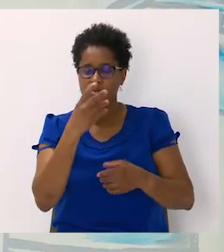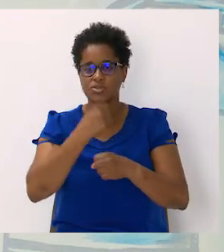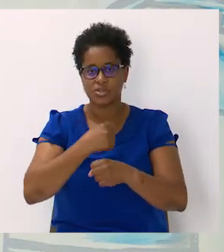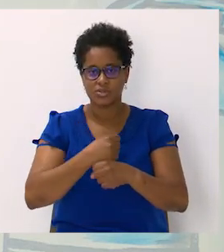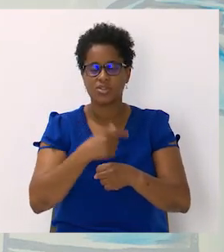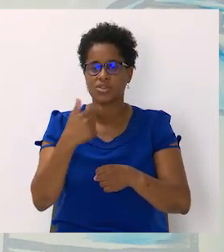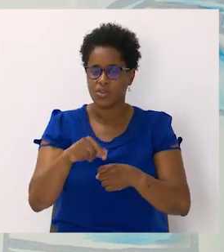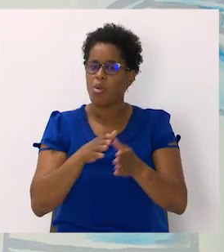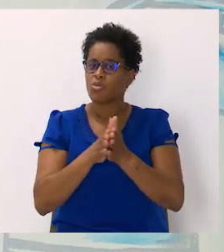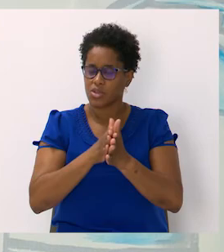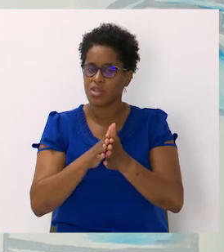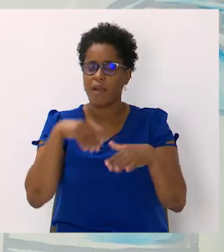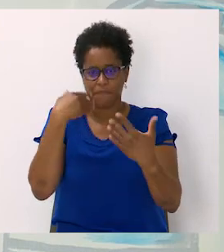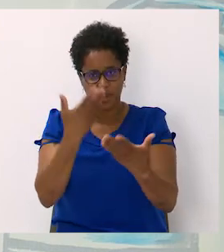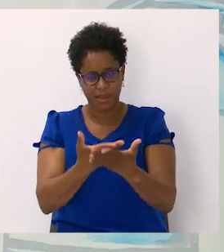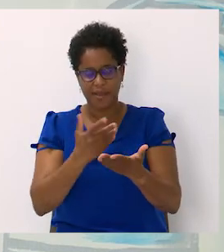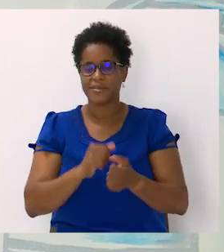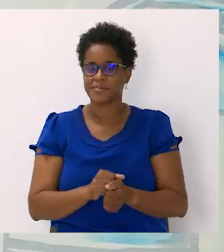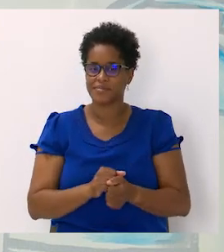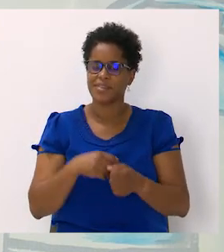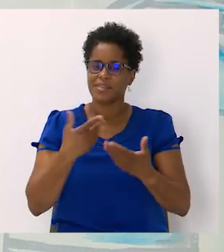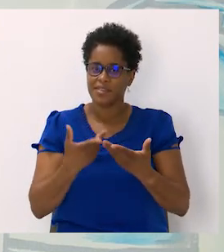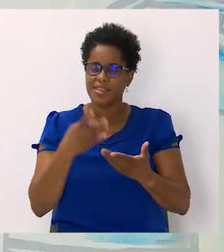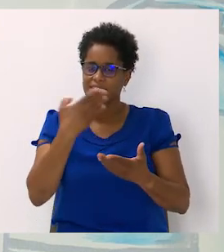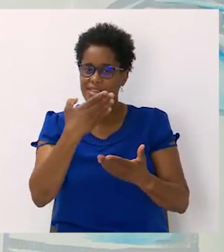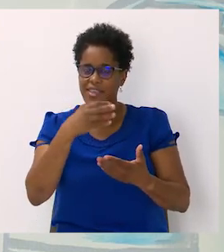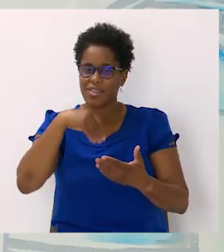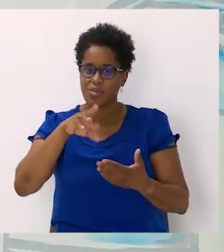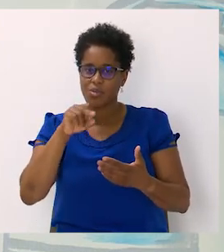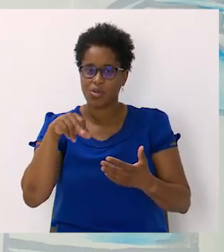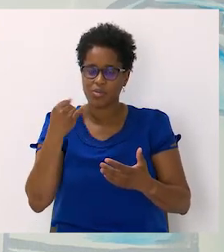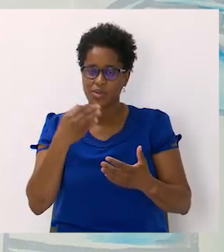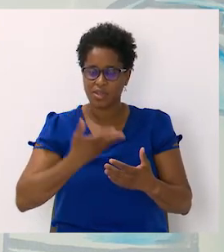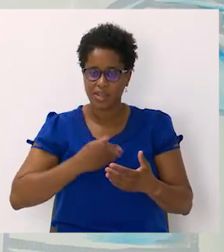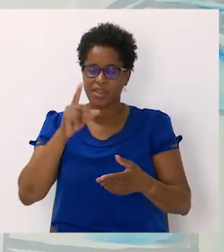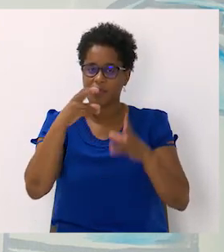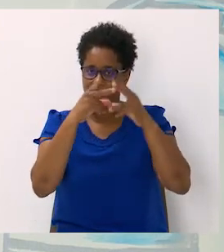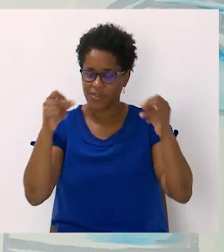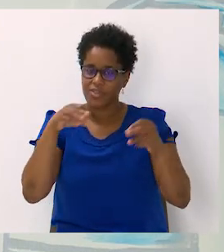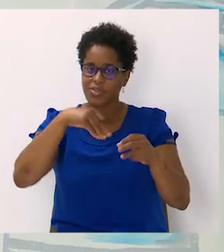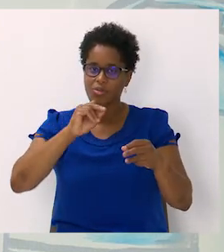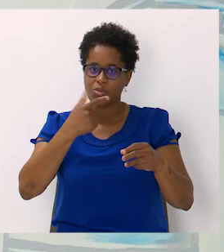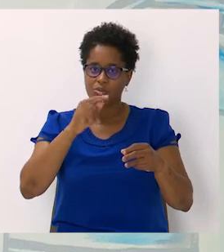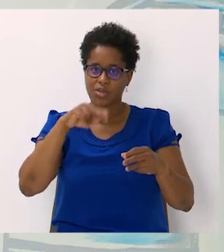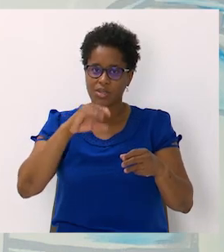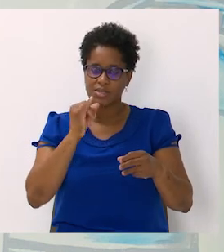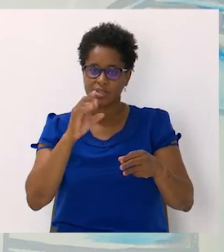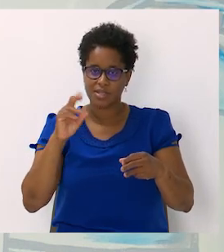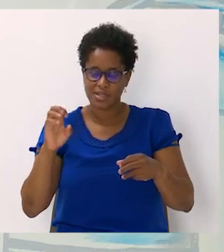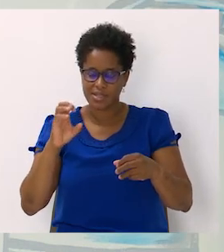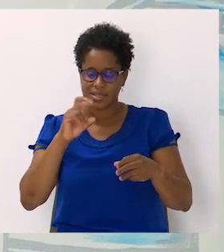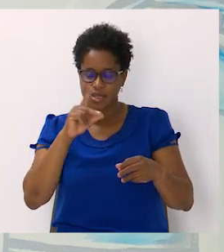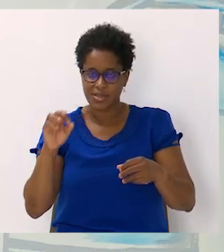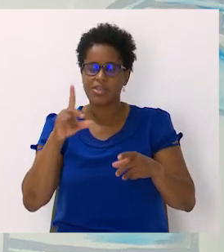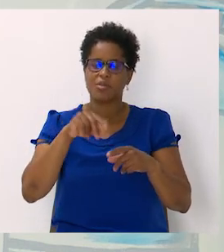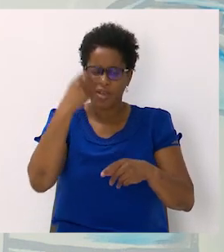4 exercícios onde tivemos a oportunidade de aplicar 7 propriedades e também a definição de potenciação.